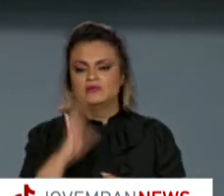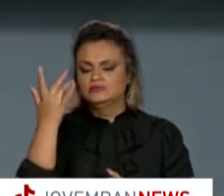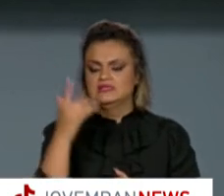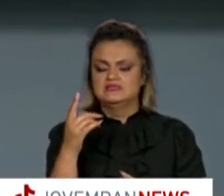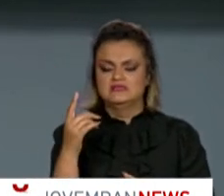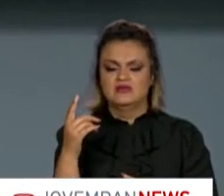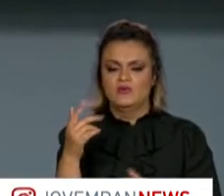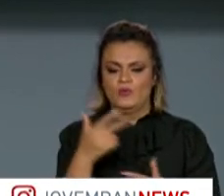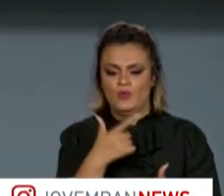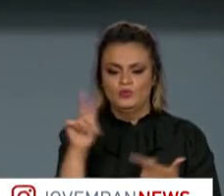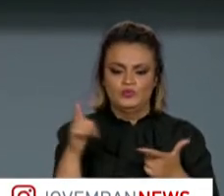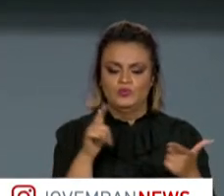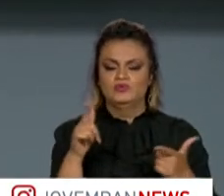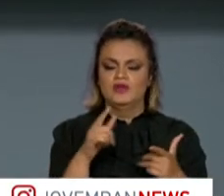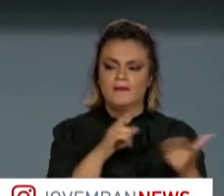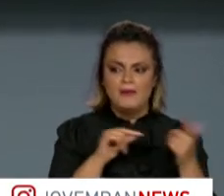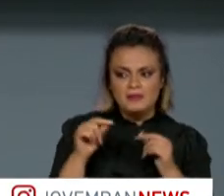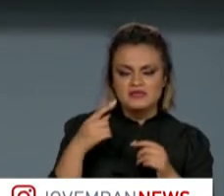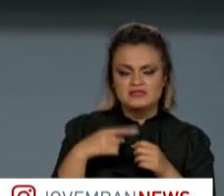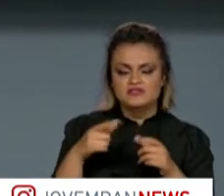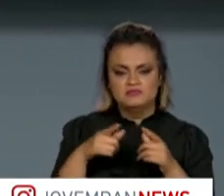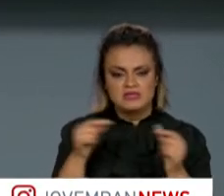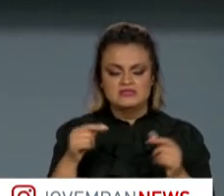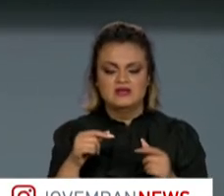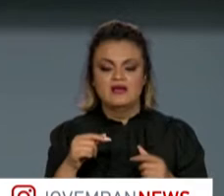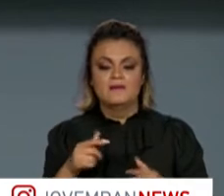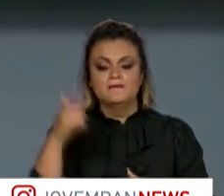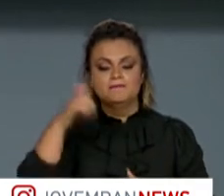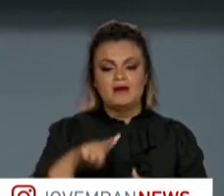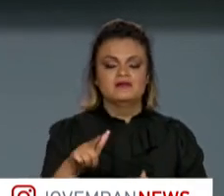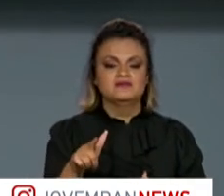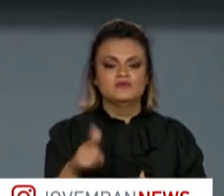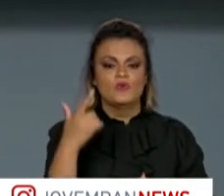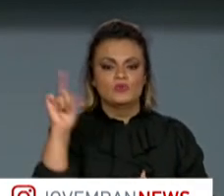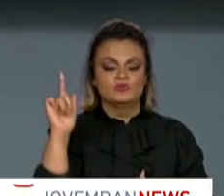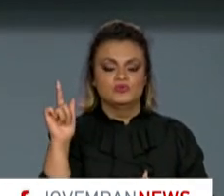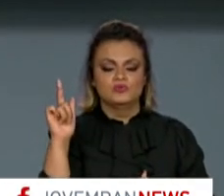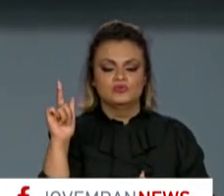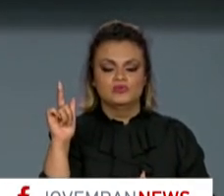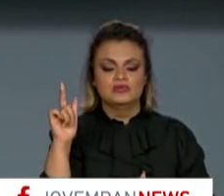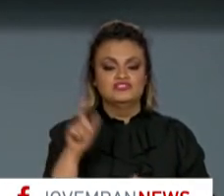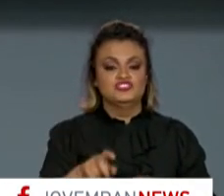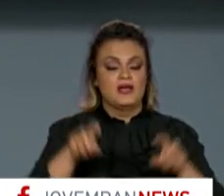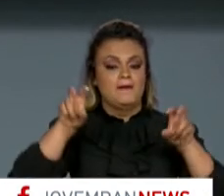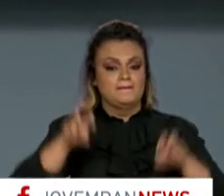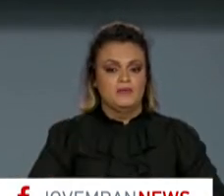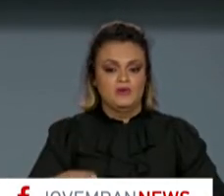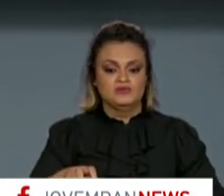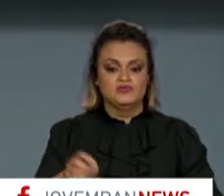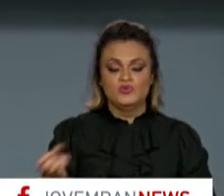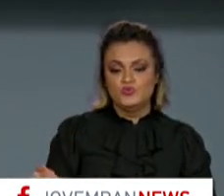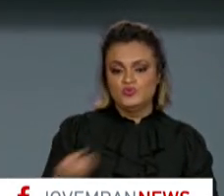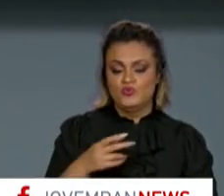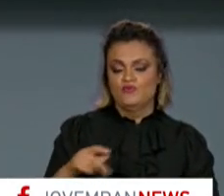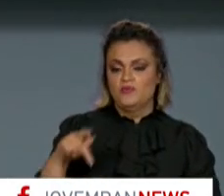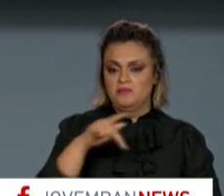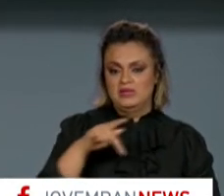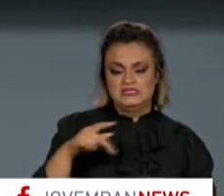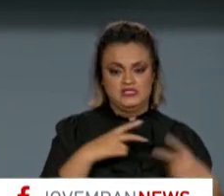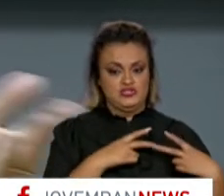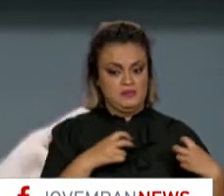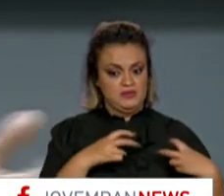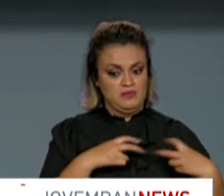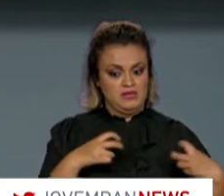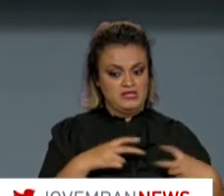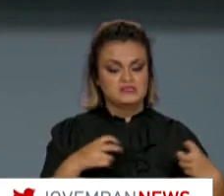Estado que circulavam em Brasília, havia a questão da posse do novo presidente da Petrobras,